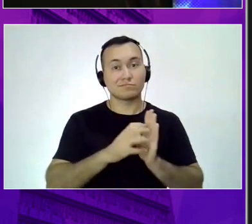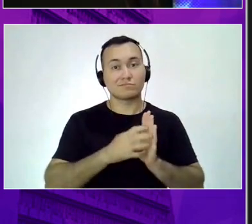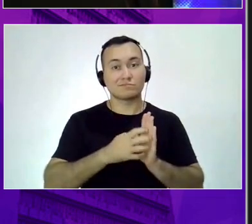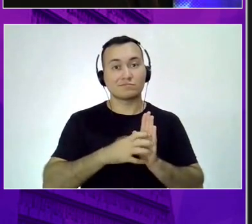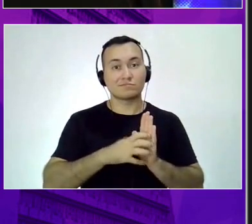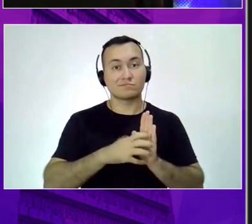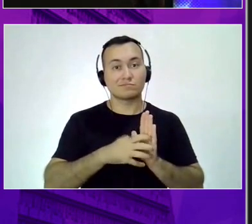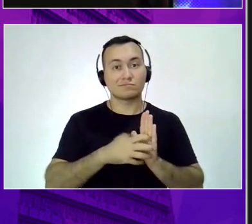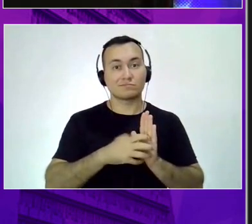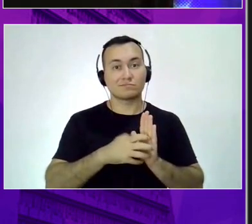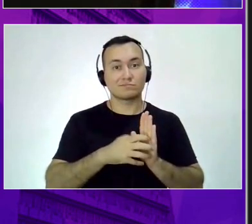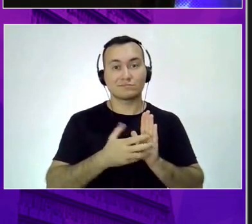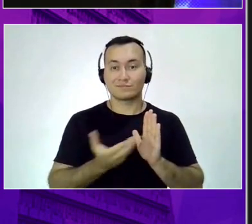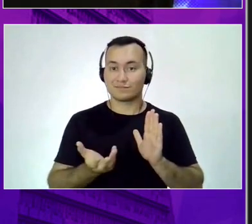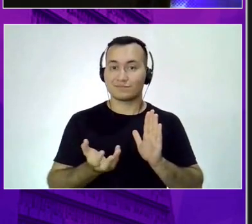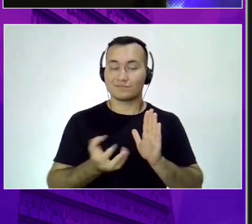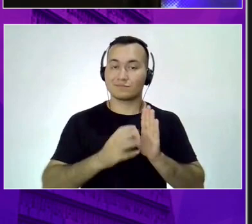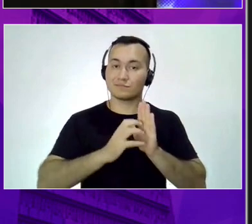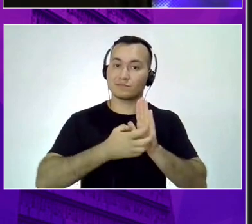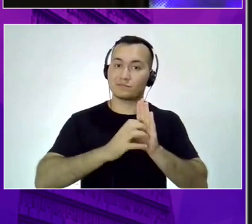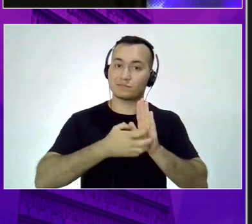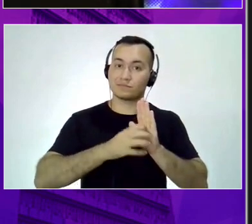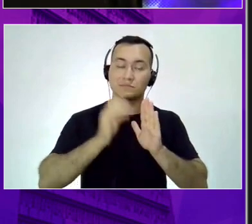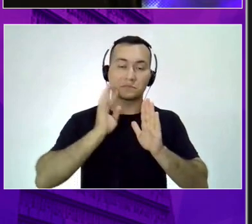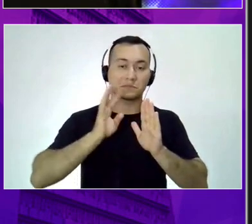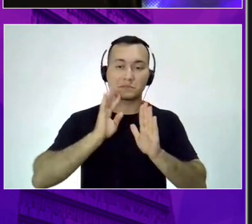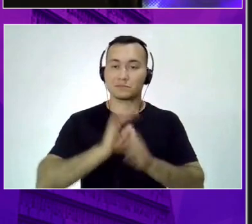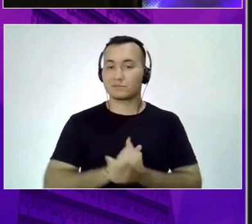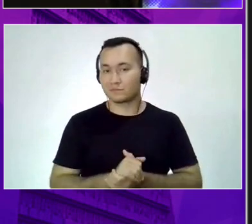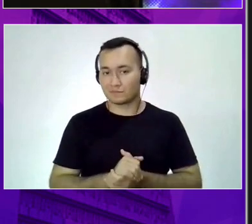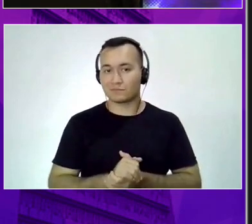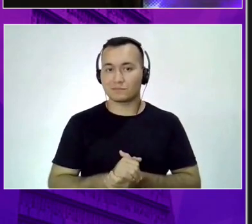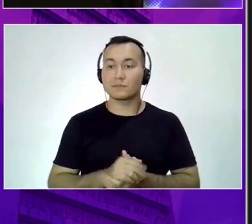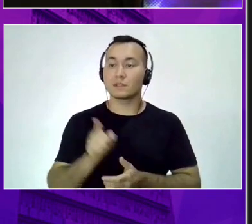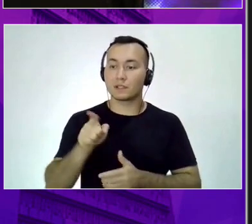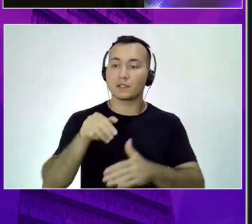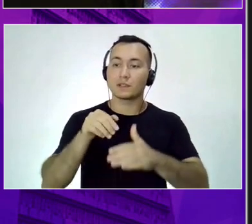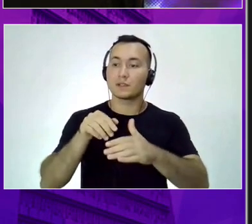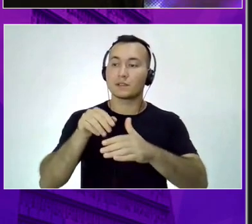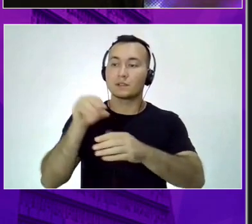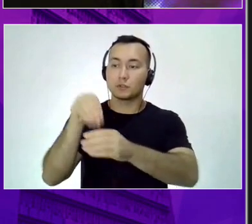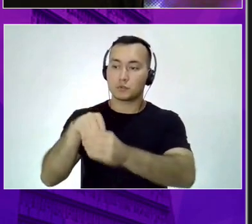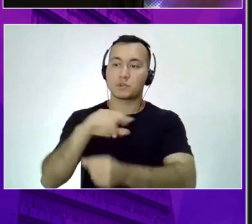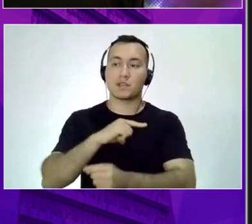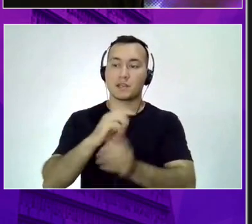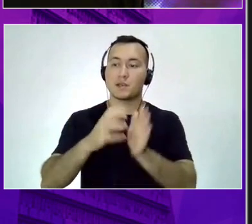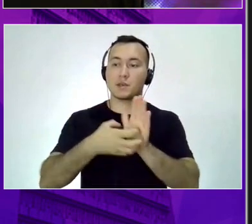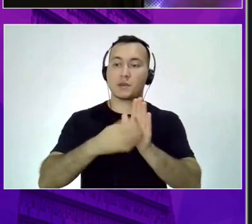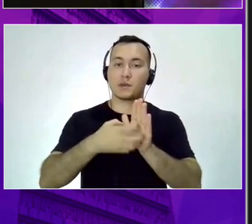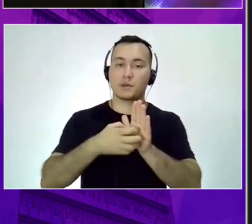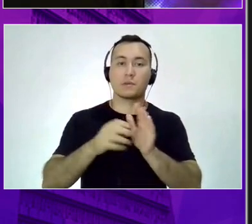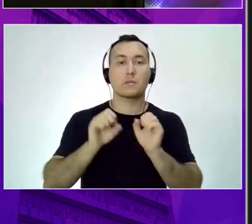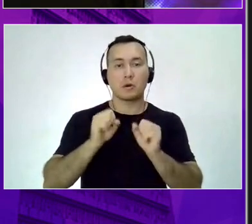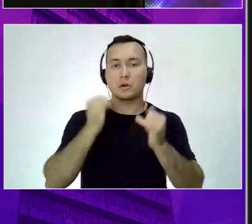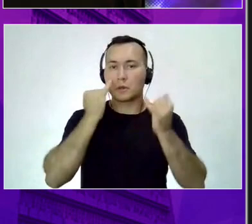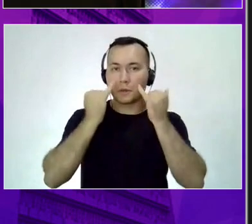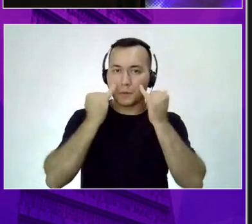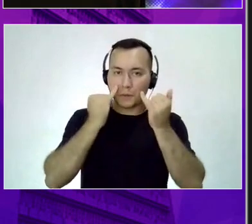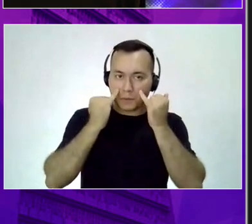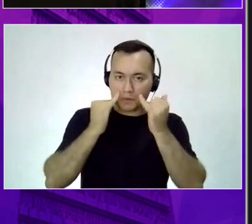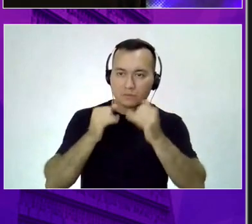instância, né? Aquele site ele guarda informações aqui dentro desse banco de dados relacional, que a gente usou o